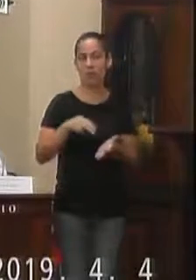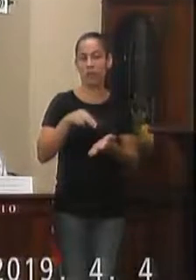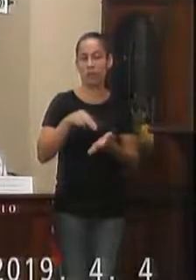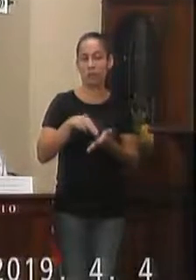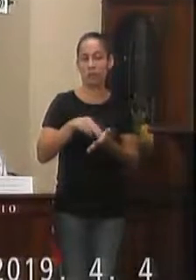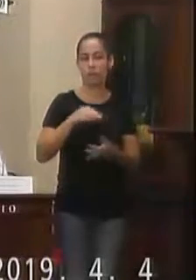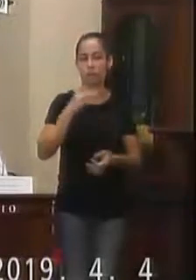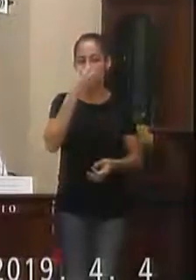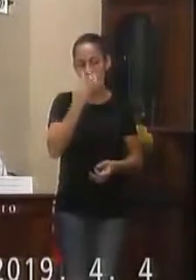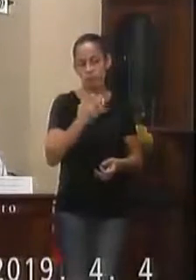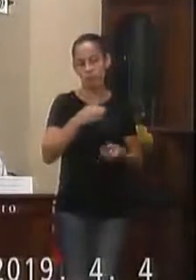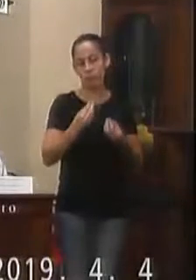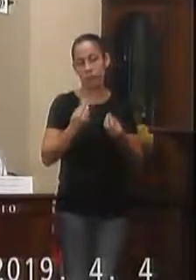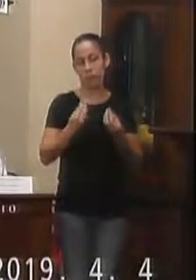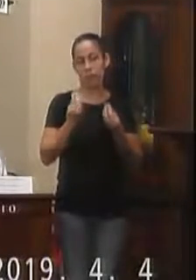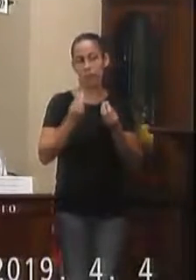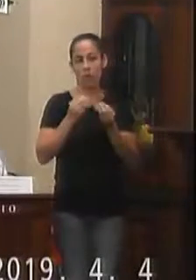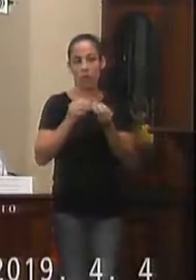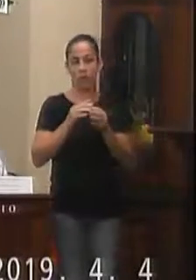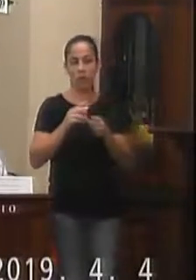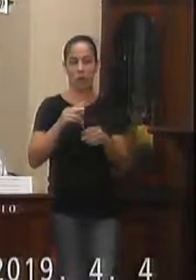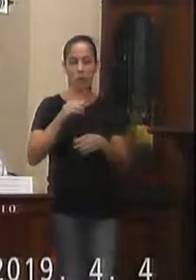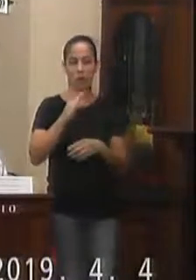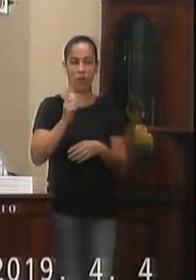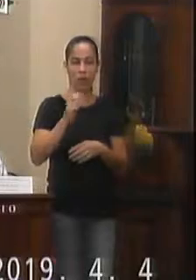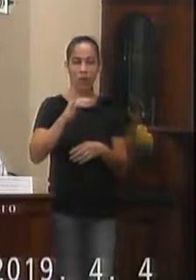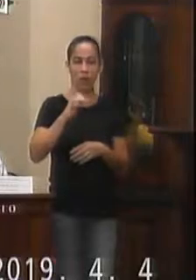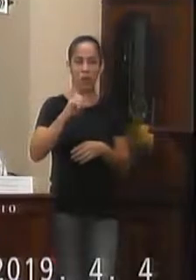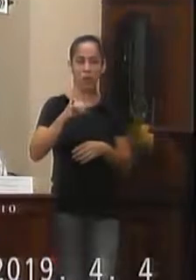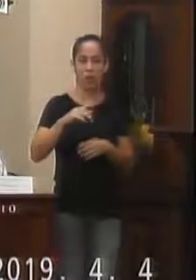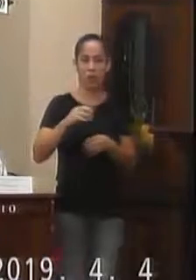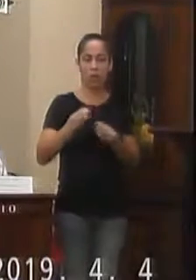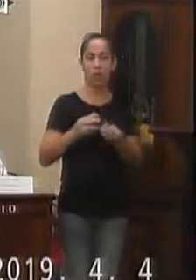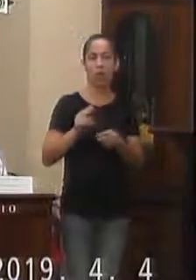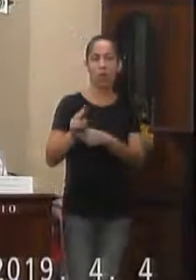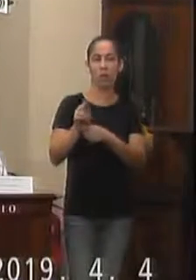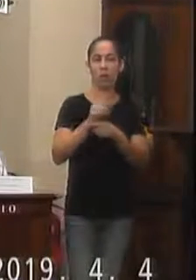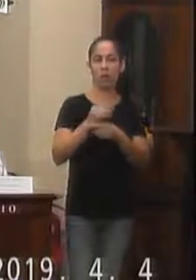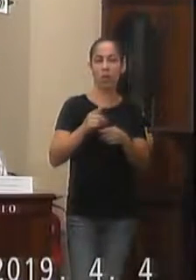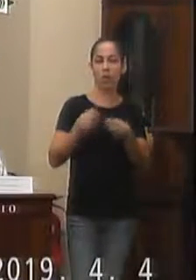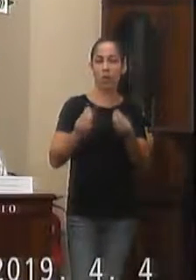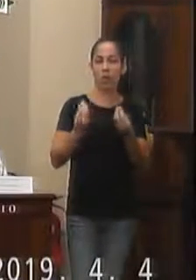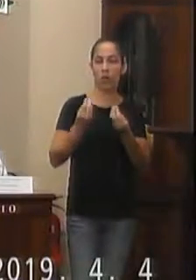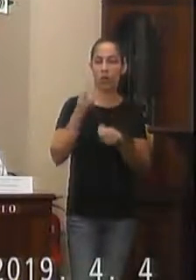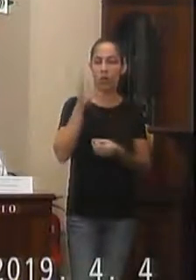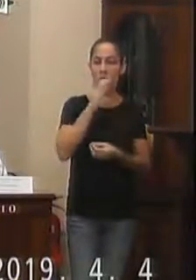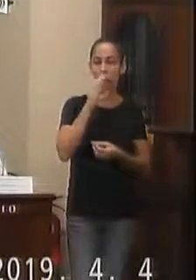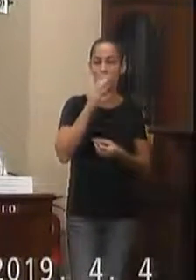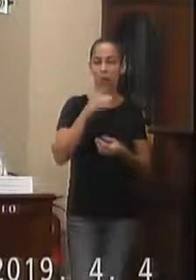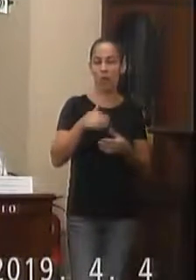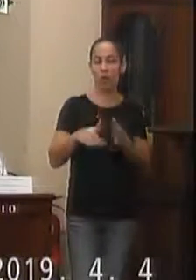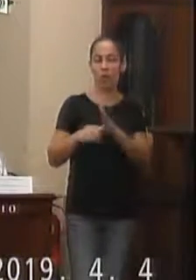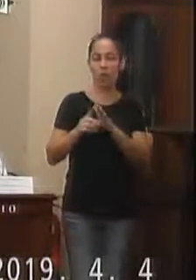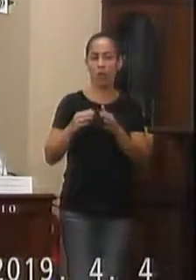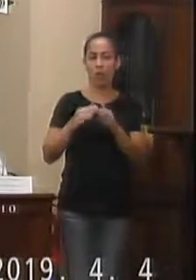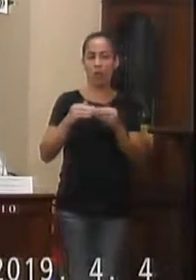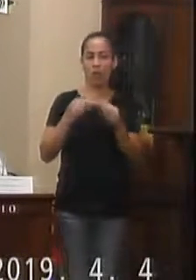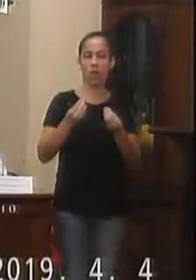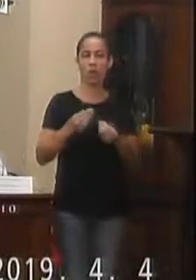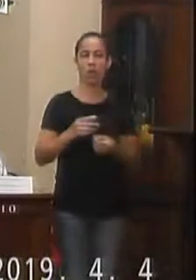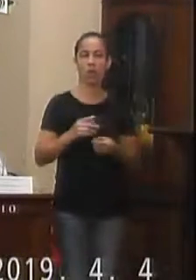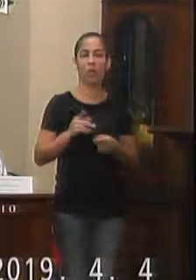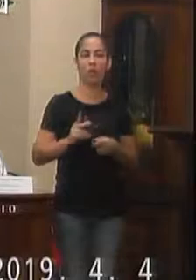nichos específicos. A necessidade da barreira fiscal no local é solicitada de extrema urgência, já visto que o ato ilícito ali praticado é